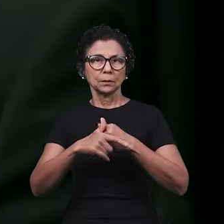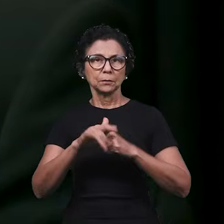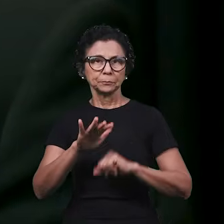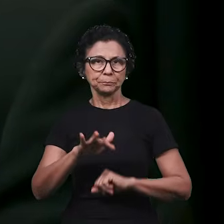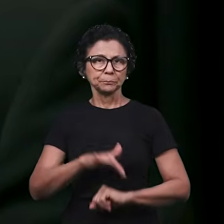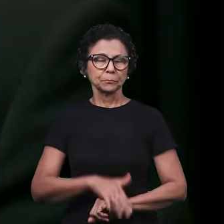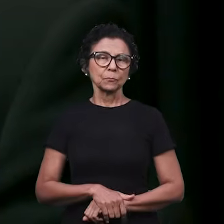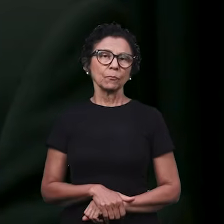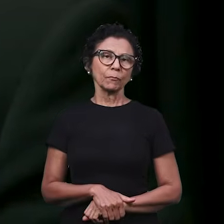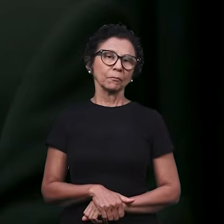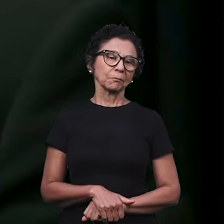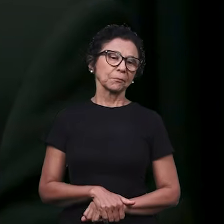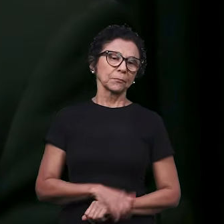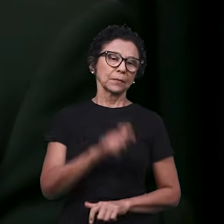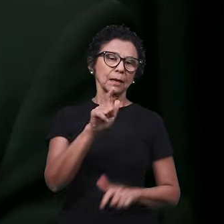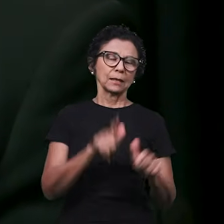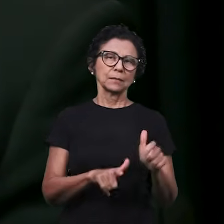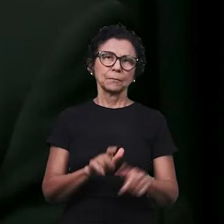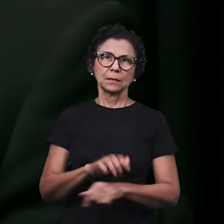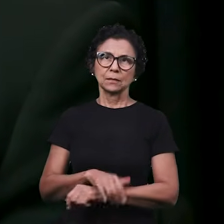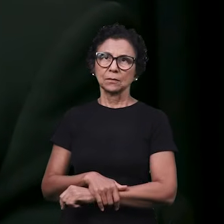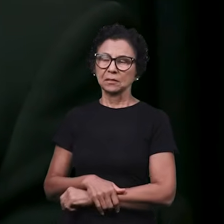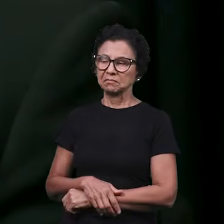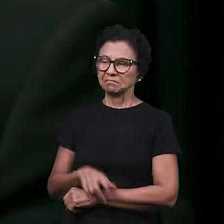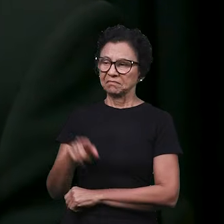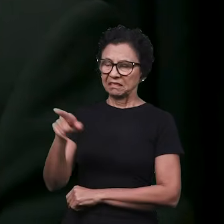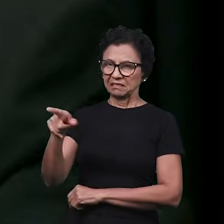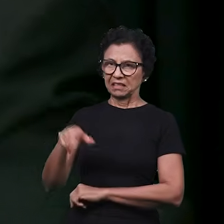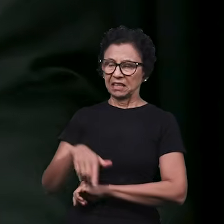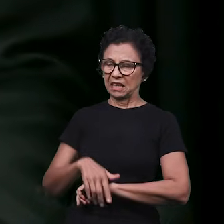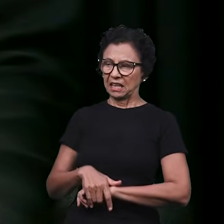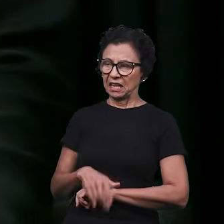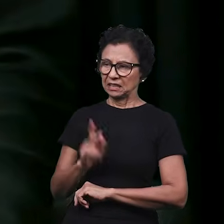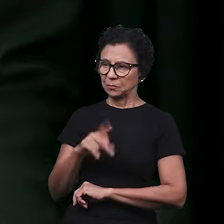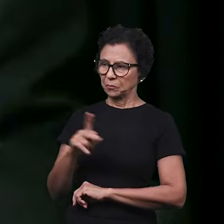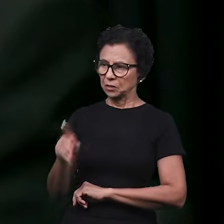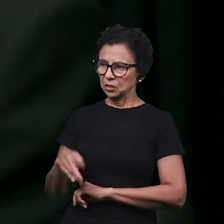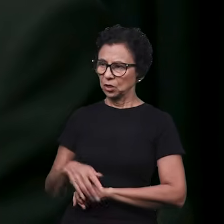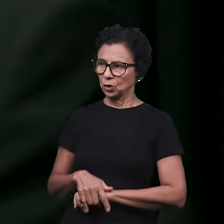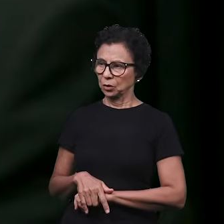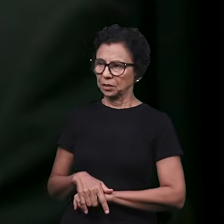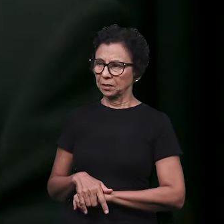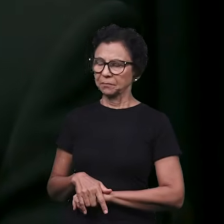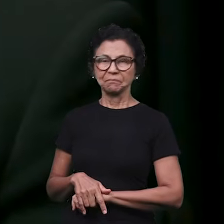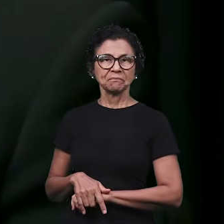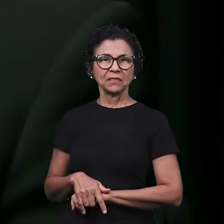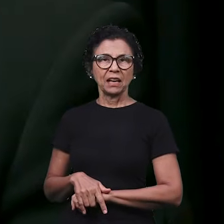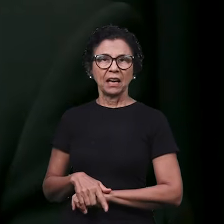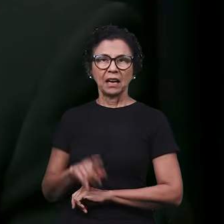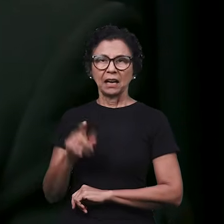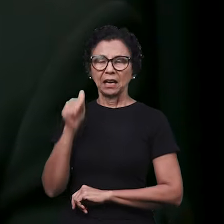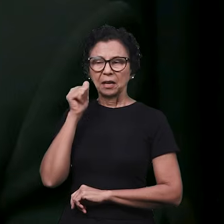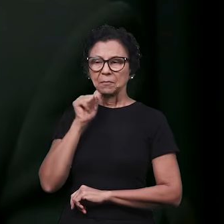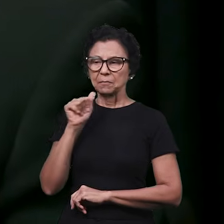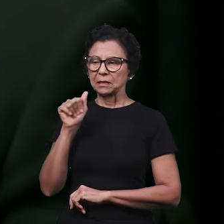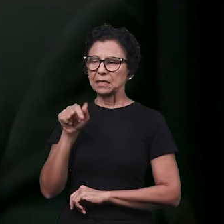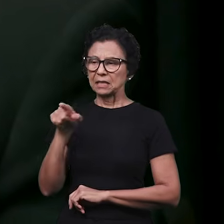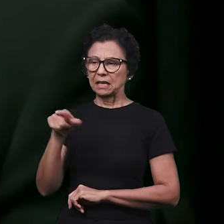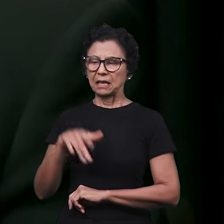que as pessoas olham, mas ele não é um diácono, Ele é nazireu. mas ela não é uma professora, Nazireu. mas ela não é